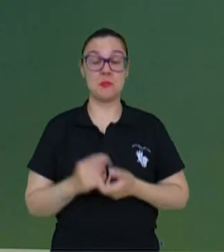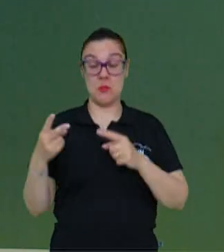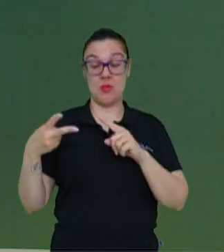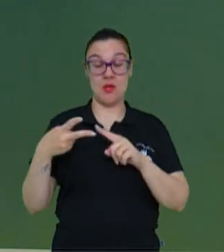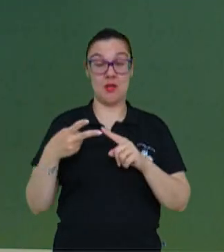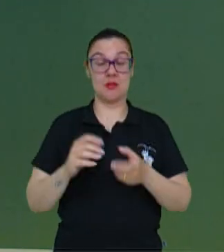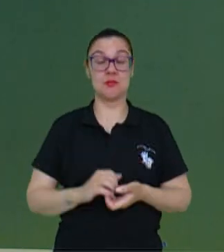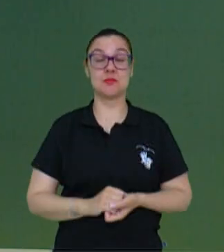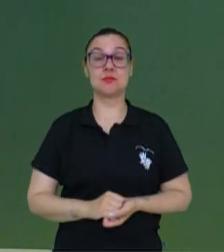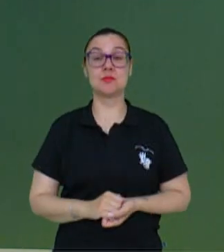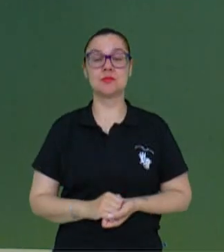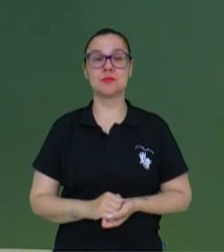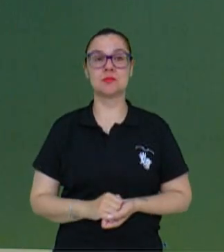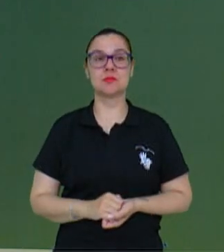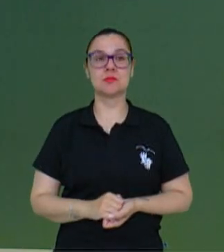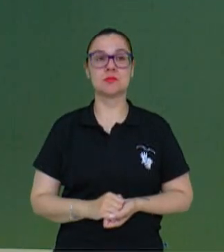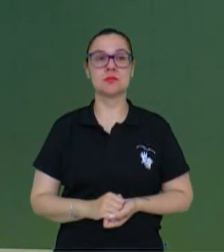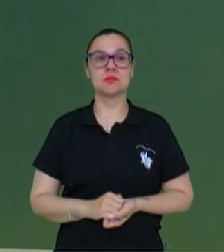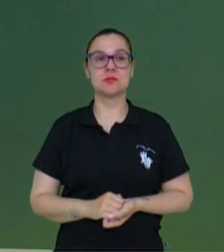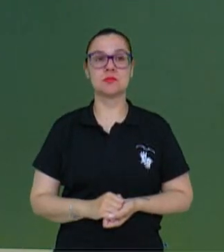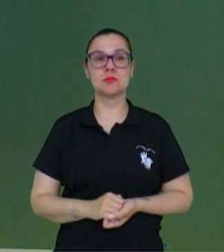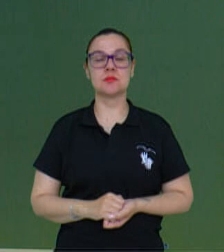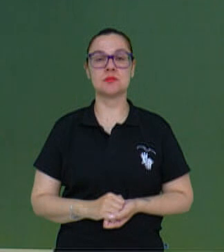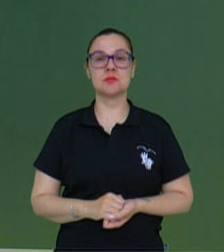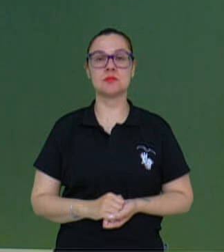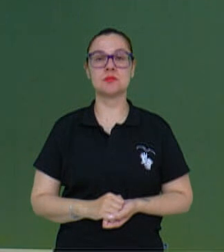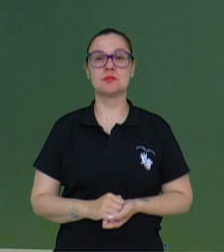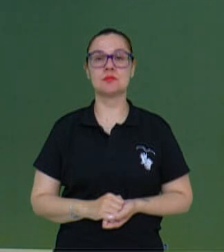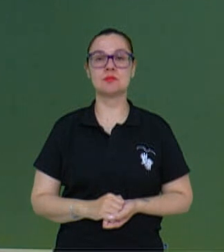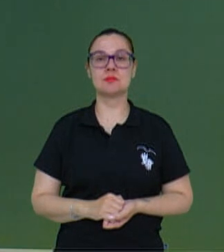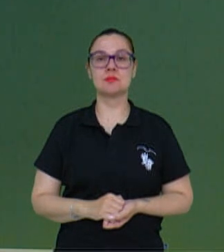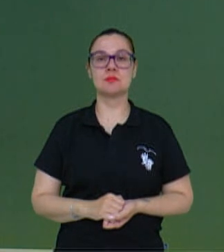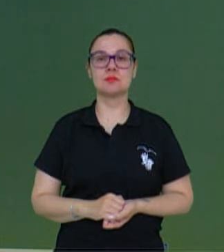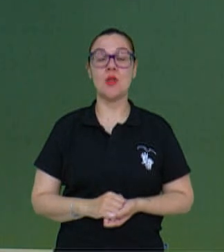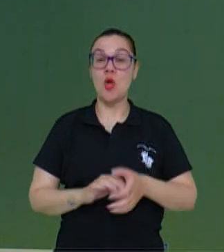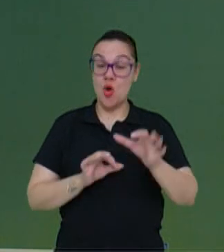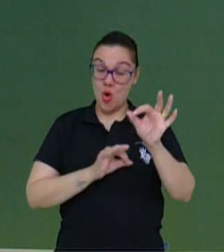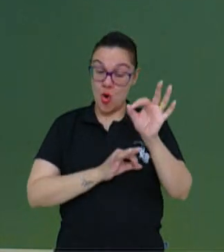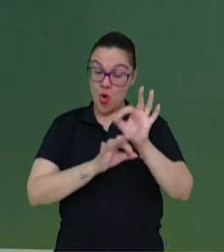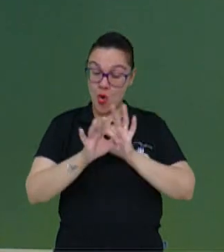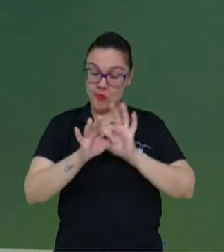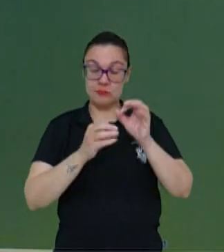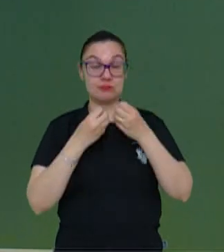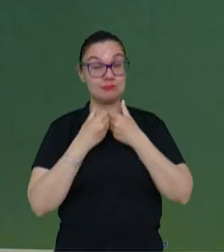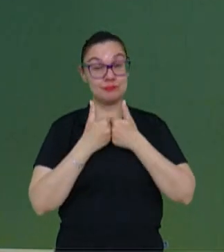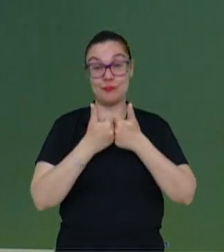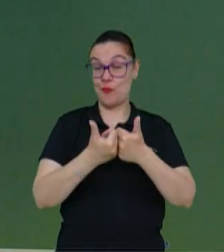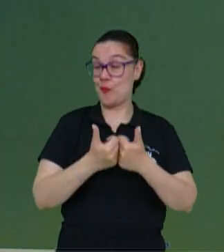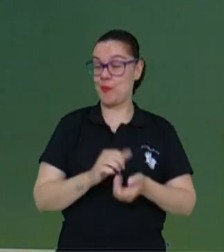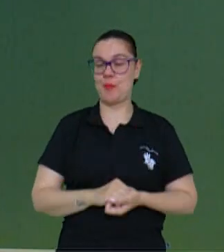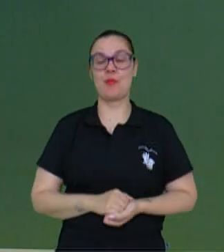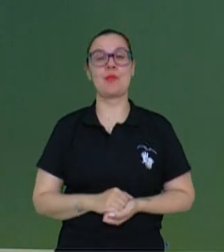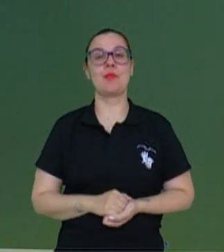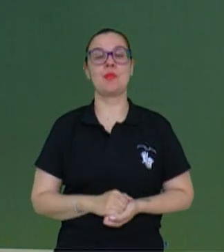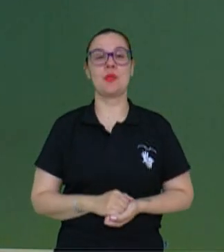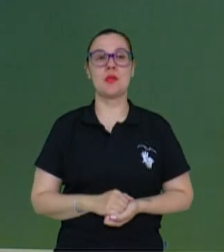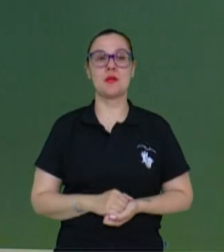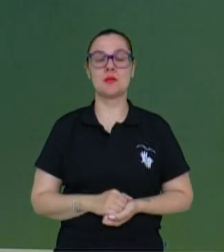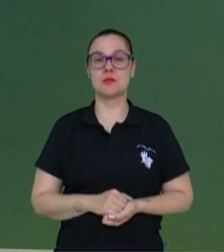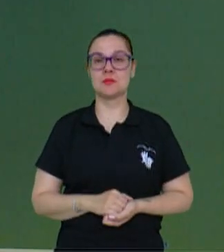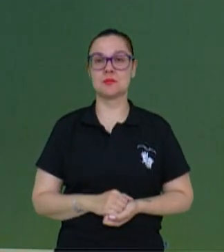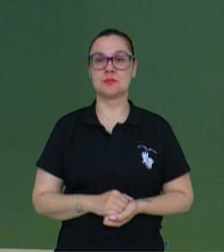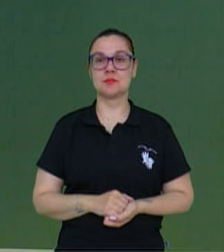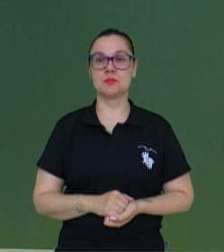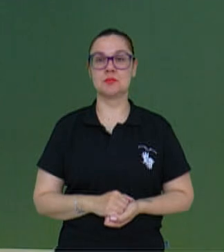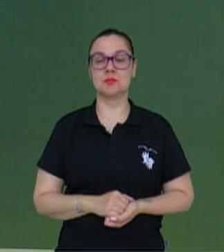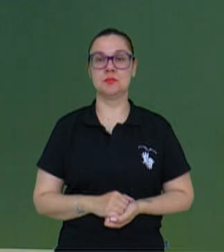2, planificação deficiente, ou seja, um plano que não foi um plano eficiente, né? Um mensagem improvisado pode